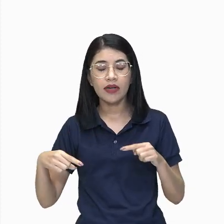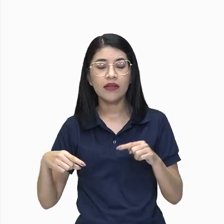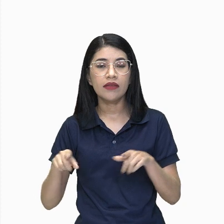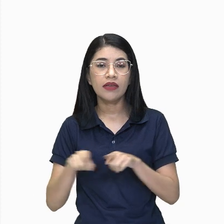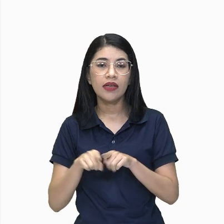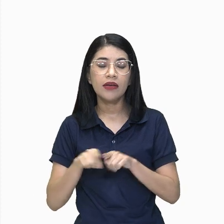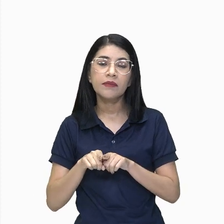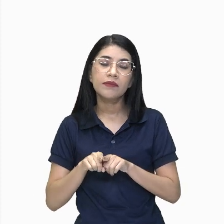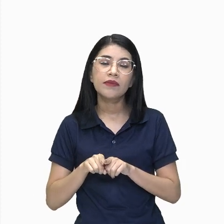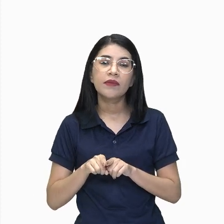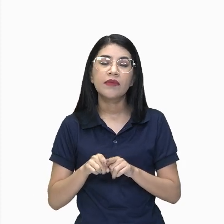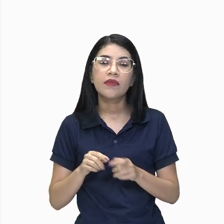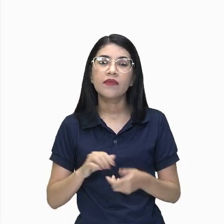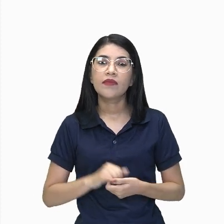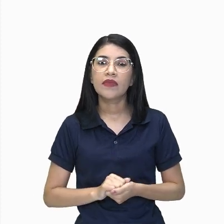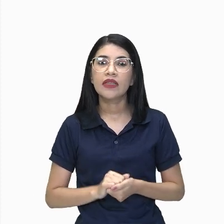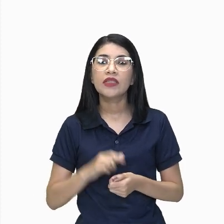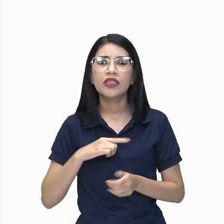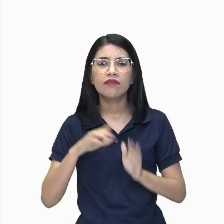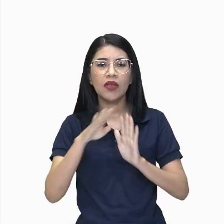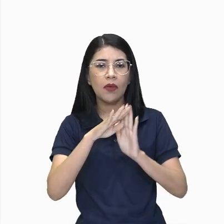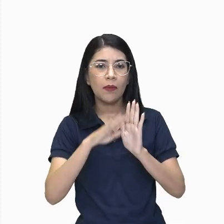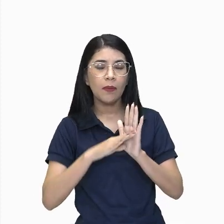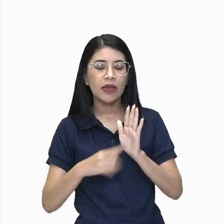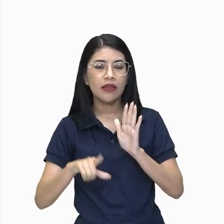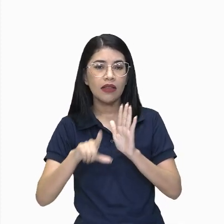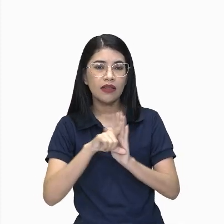isso foi estabelecido também pela Lei de Terra de